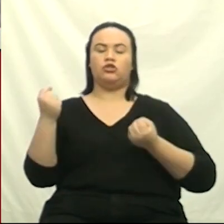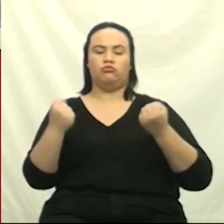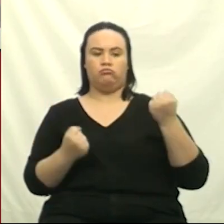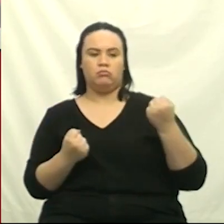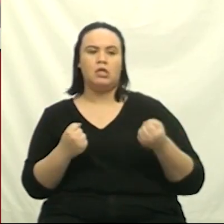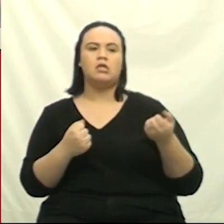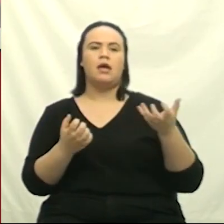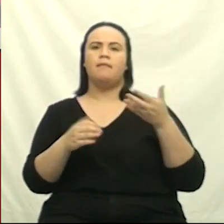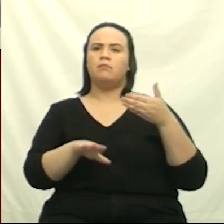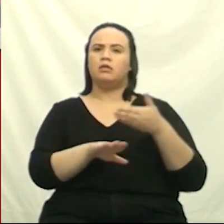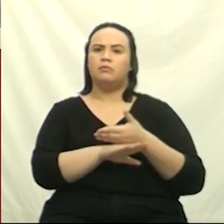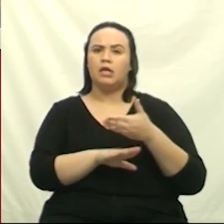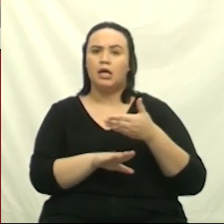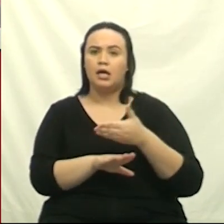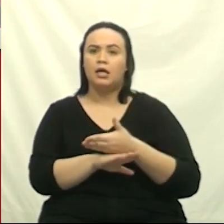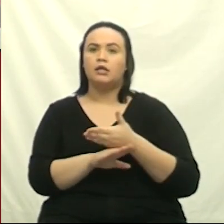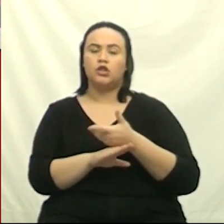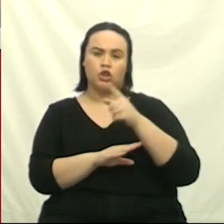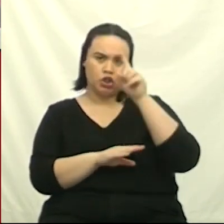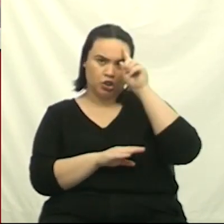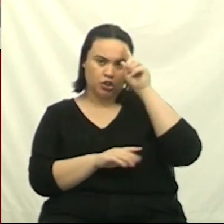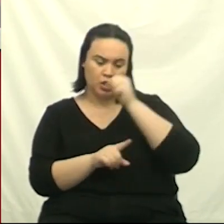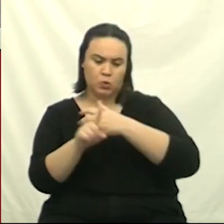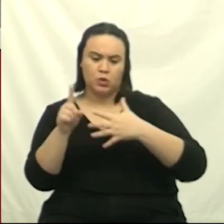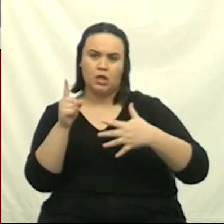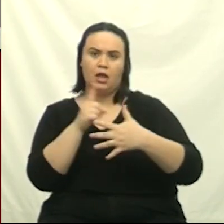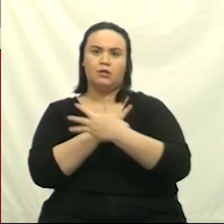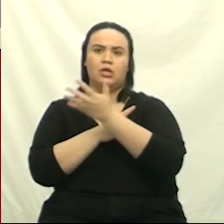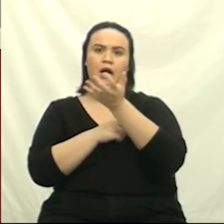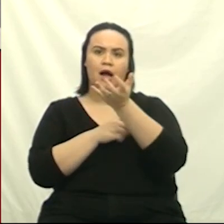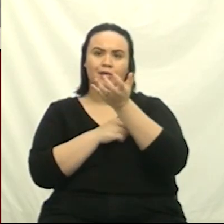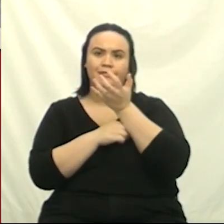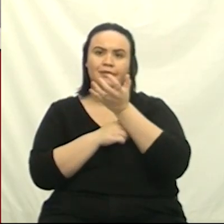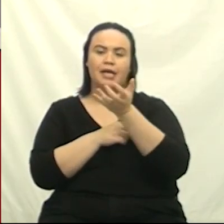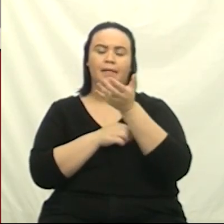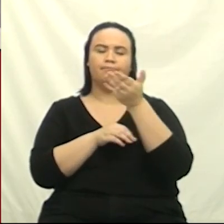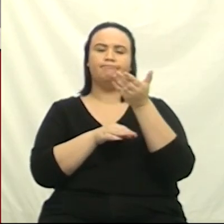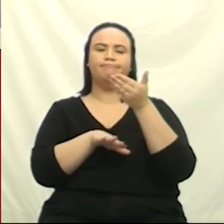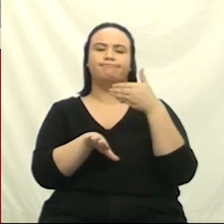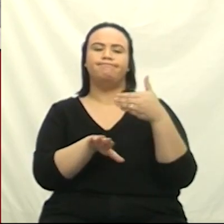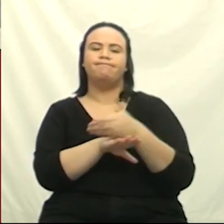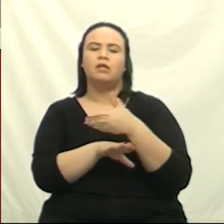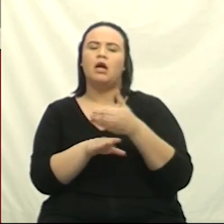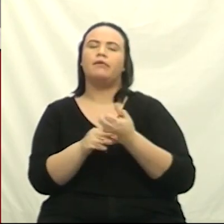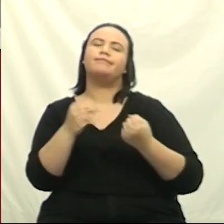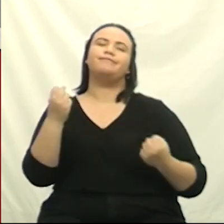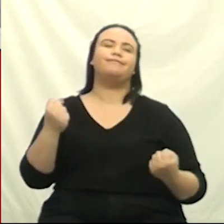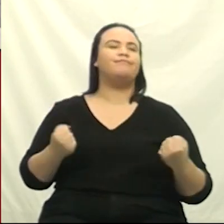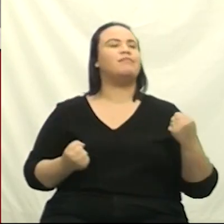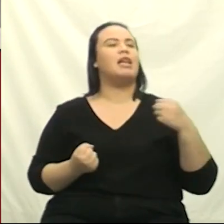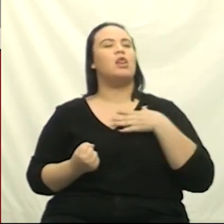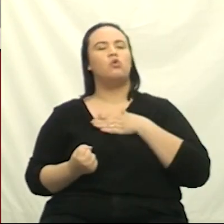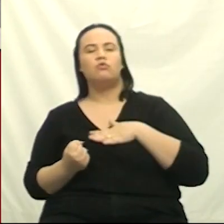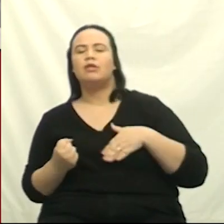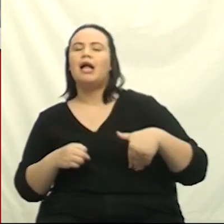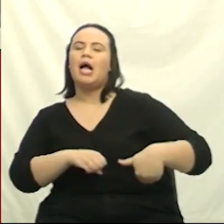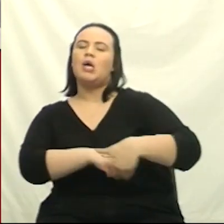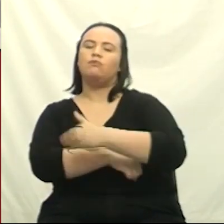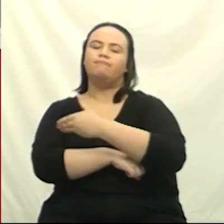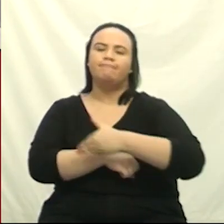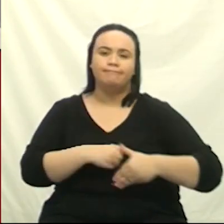participando do dia a dia da sociedade ela quer estar atuando ela quer estar dirigindo quer estar na rua